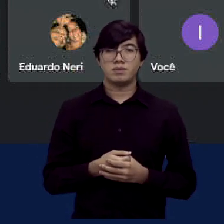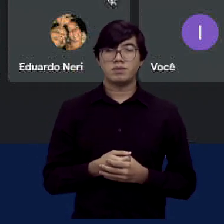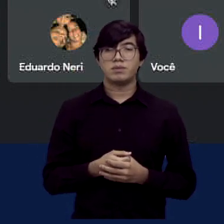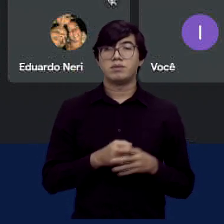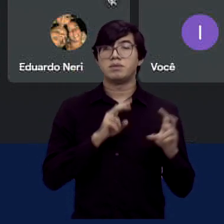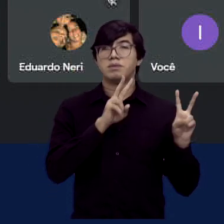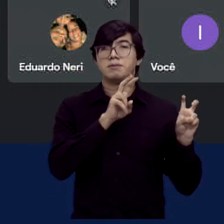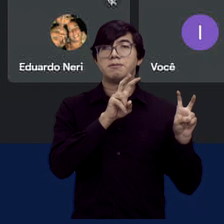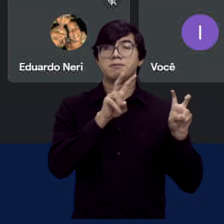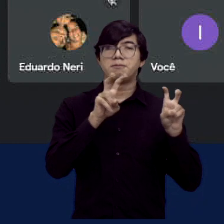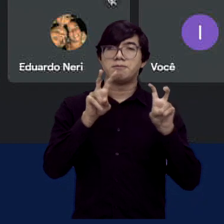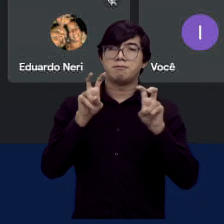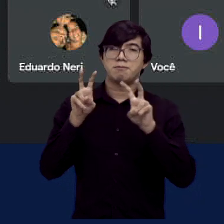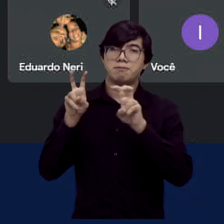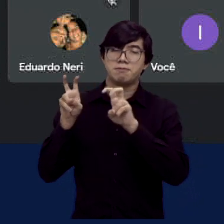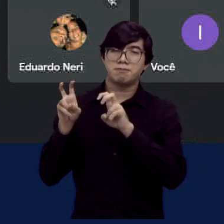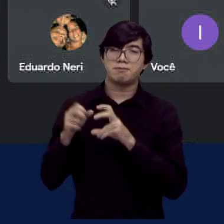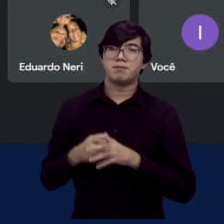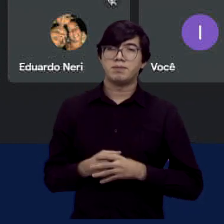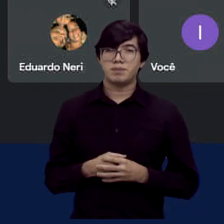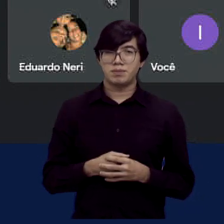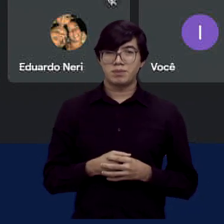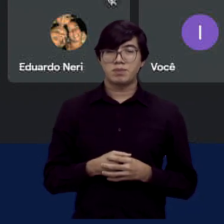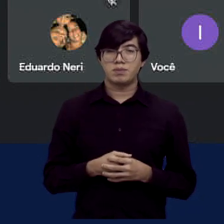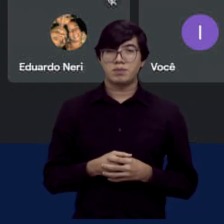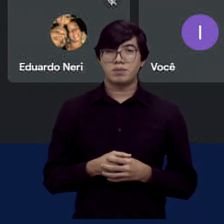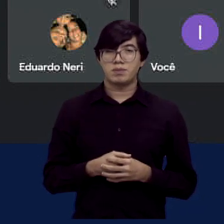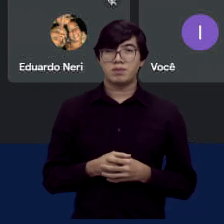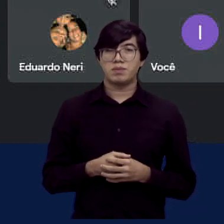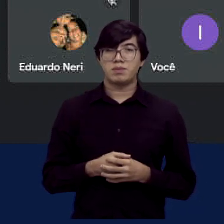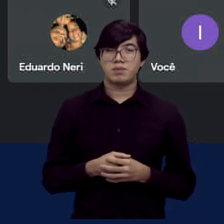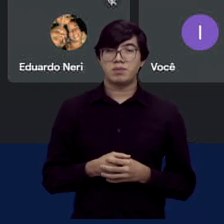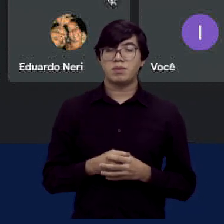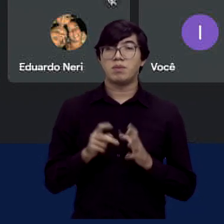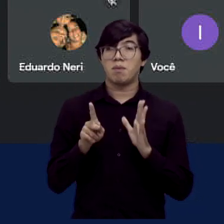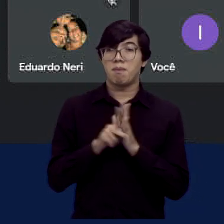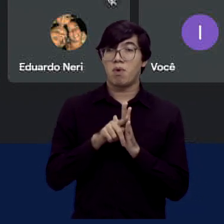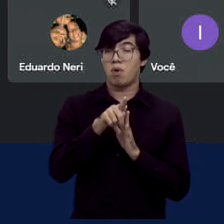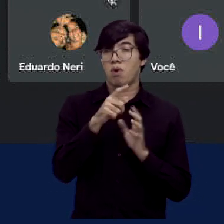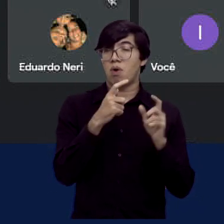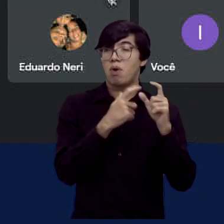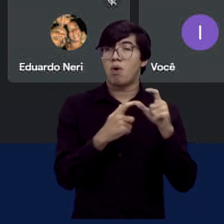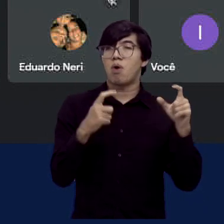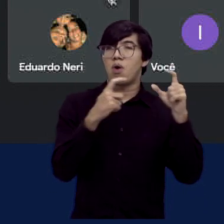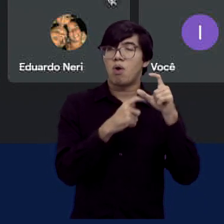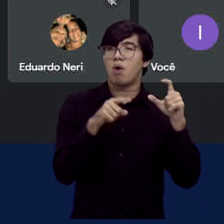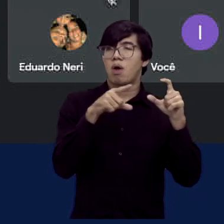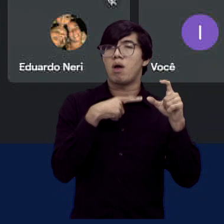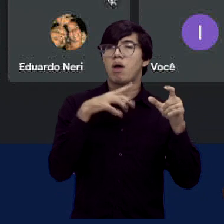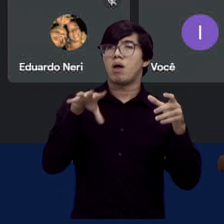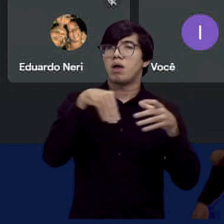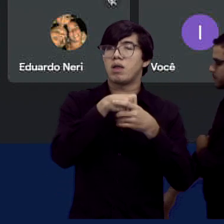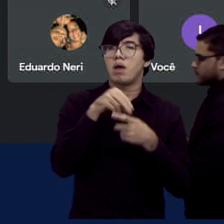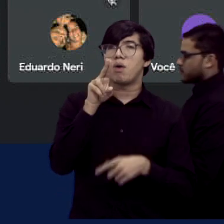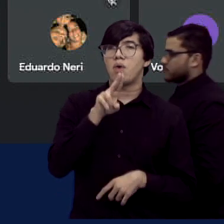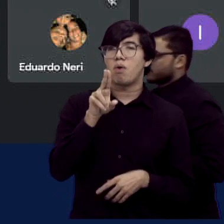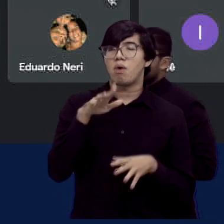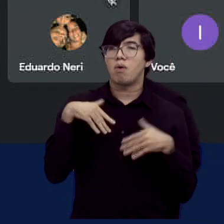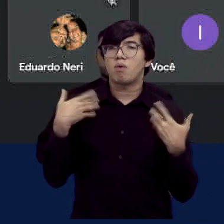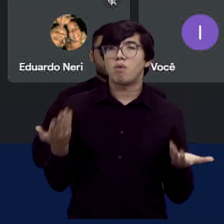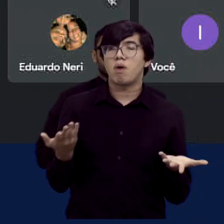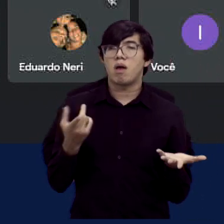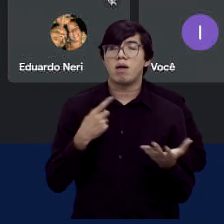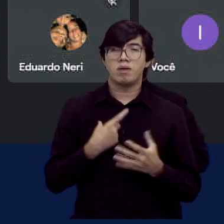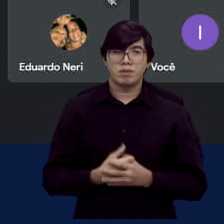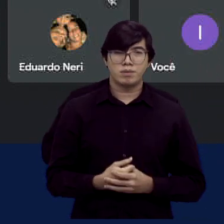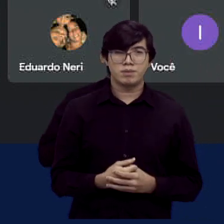que são facilitados pelo fato de estar na linguagem de quadrinho, quais são os atalhos que a gente pode ter do ponto de vista